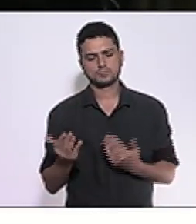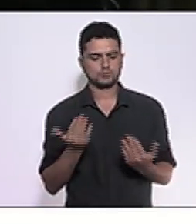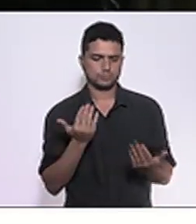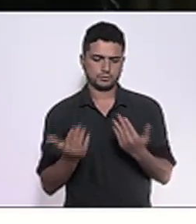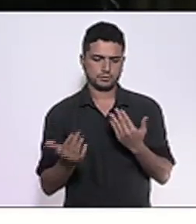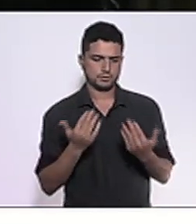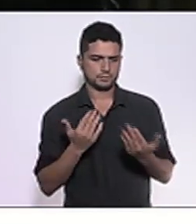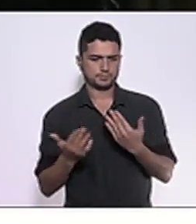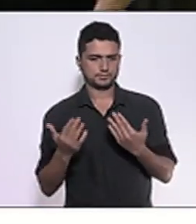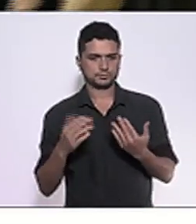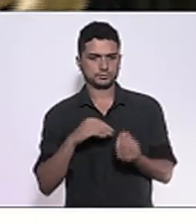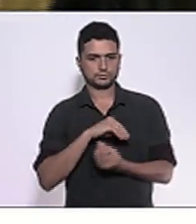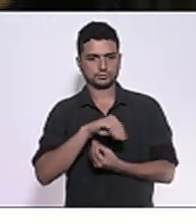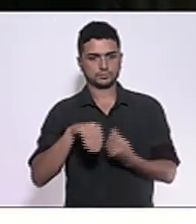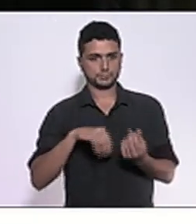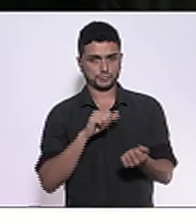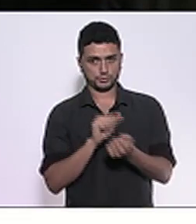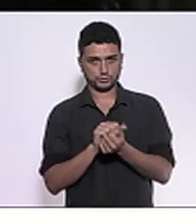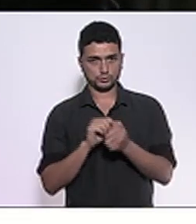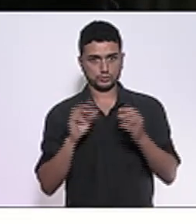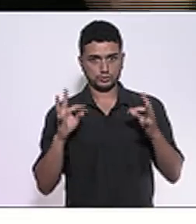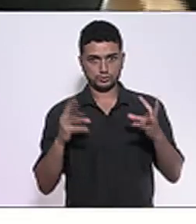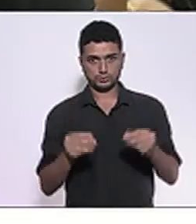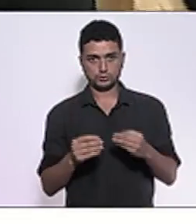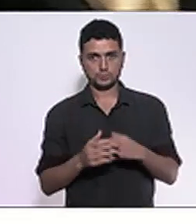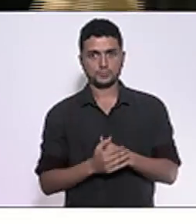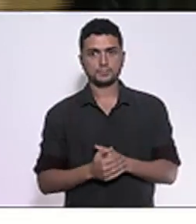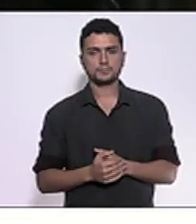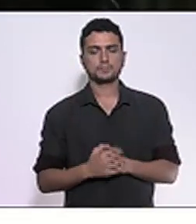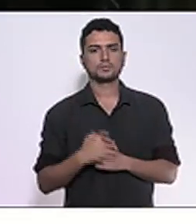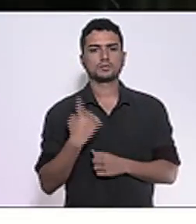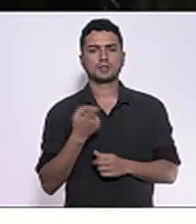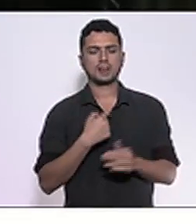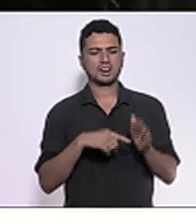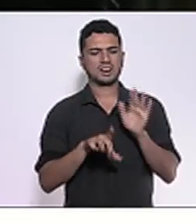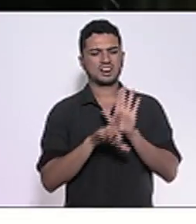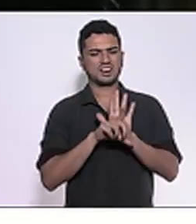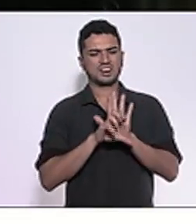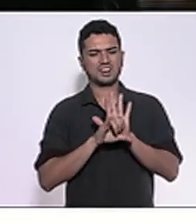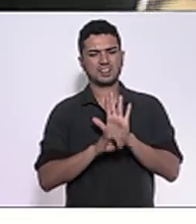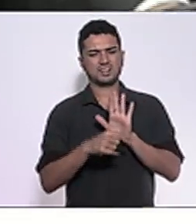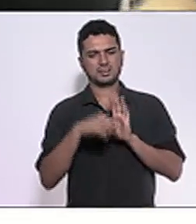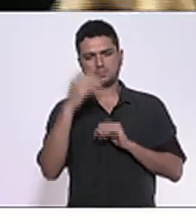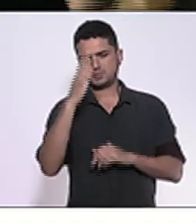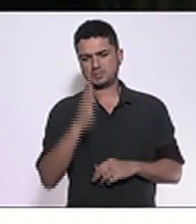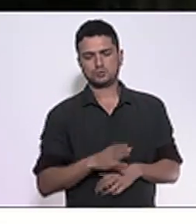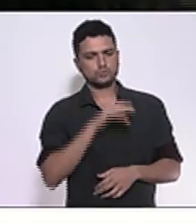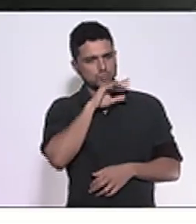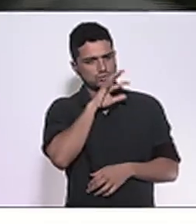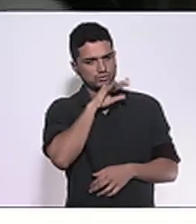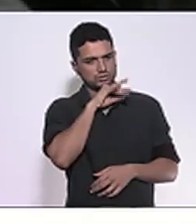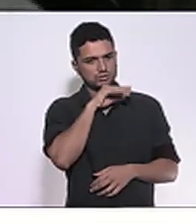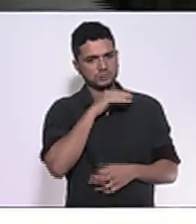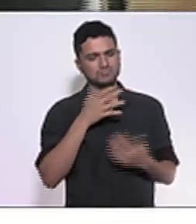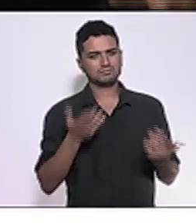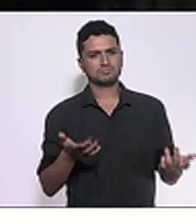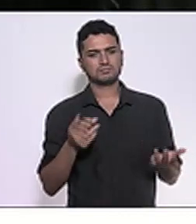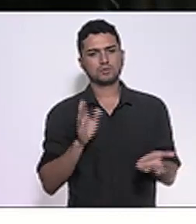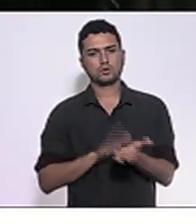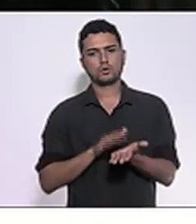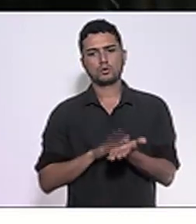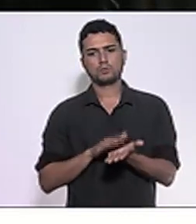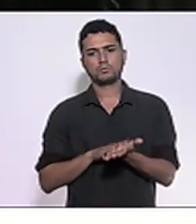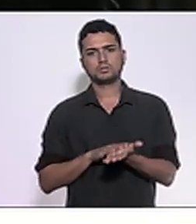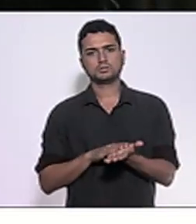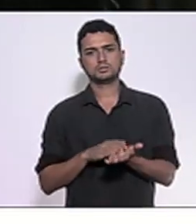né? A nossa legislação é ruim, a cobrança é péssima, por isso que gera também essa